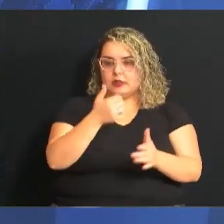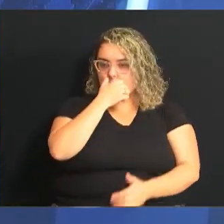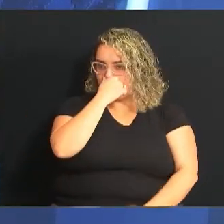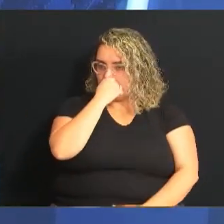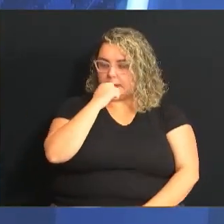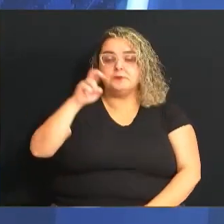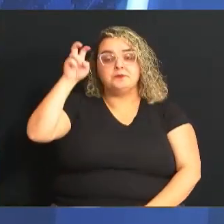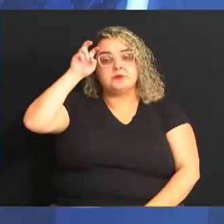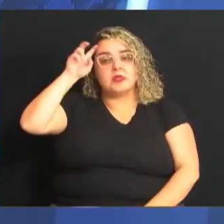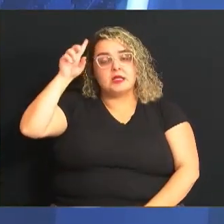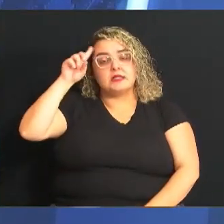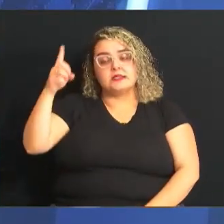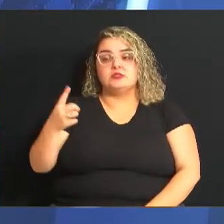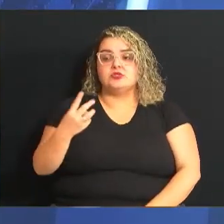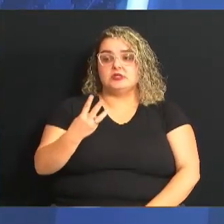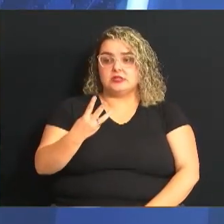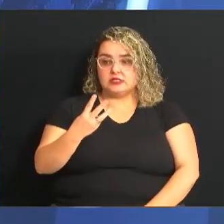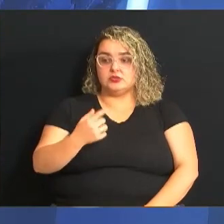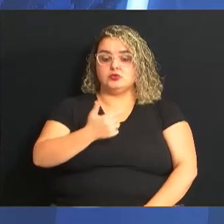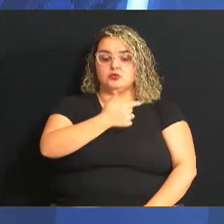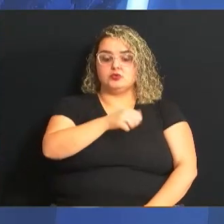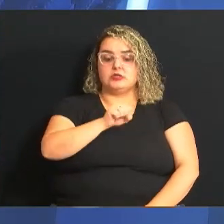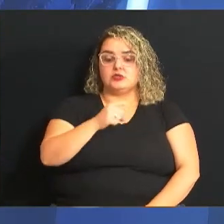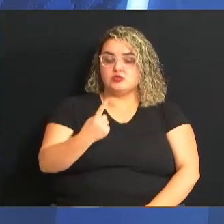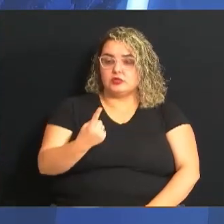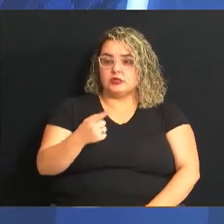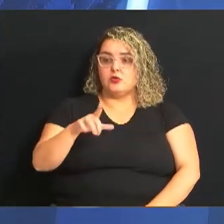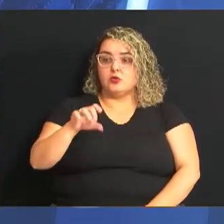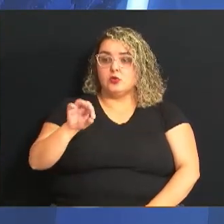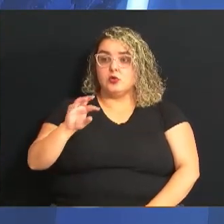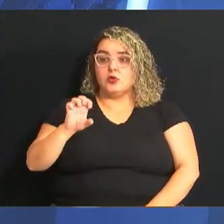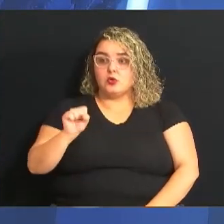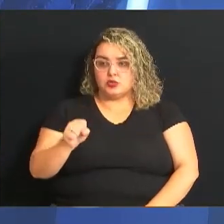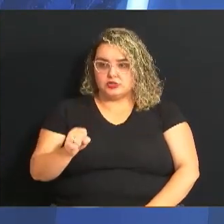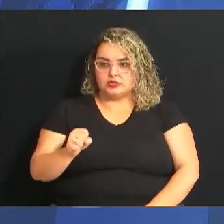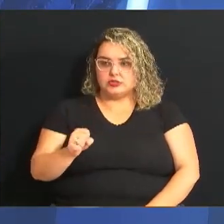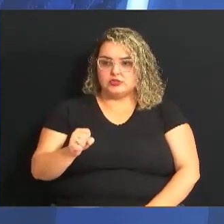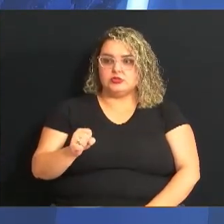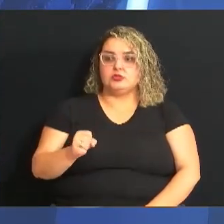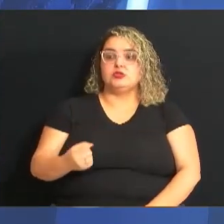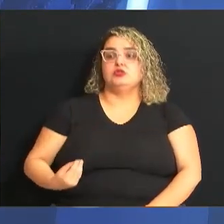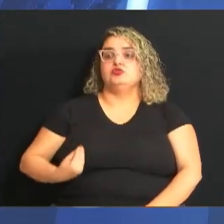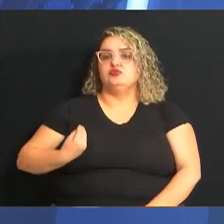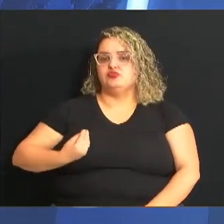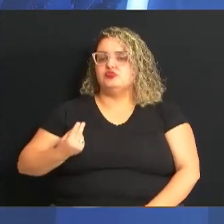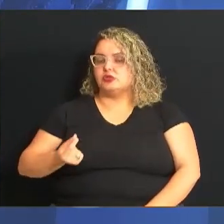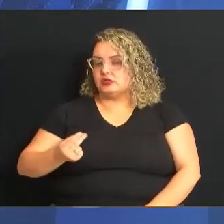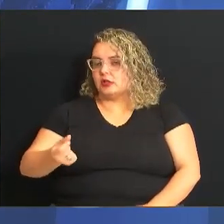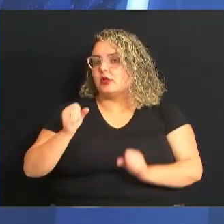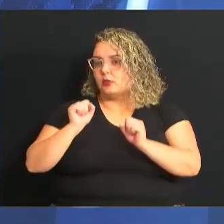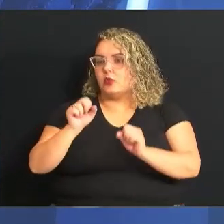A gente segue aqui com as notícias da Metrópole de Campinas. Mirna Abreu falando agora sobre o leilão de